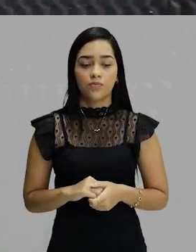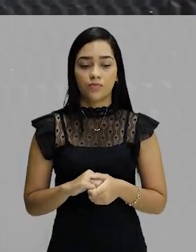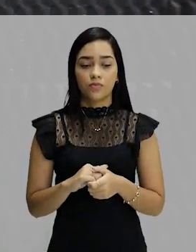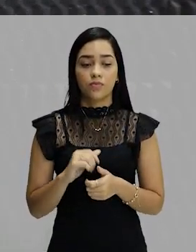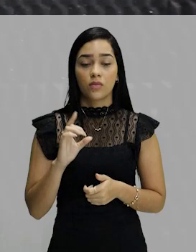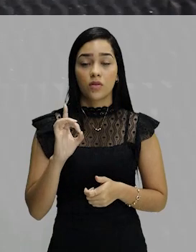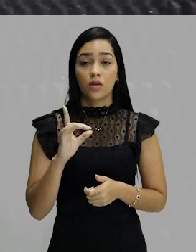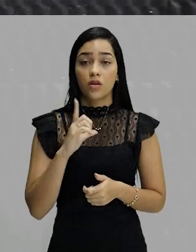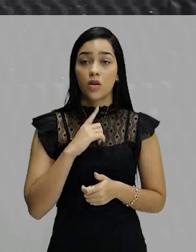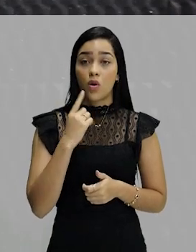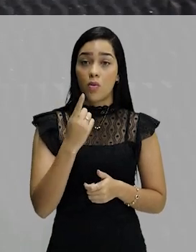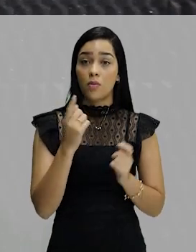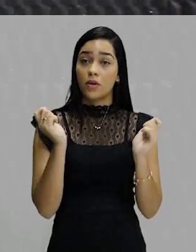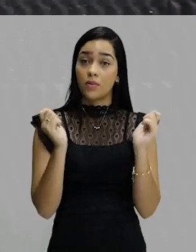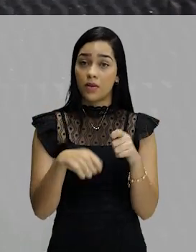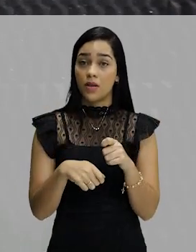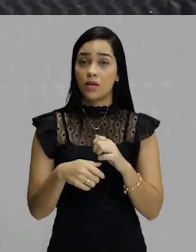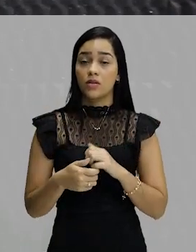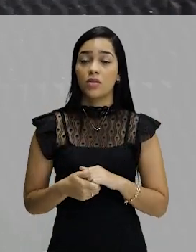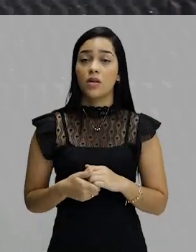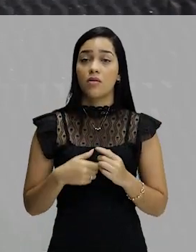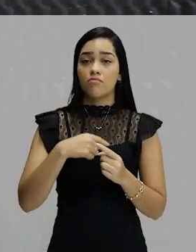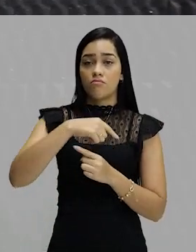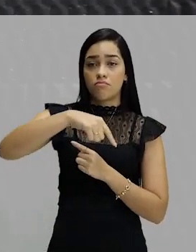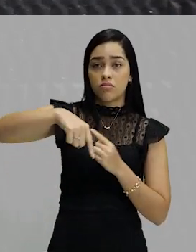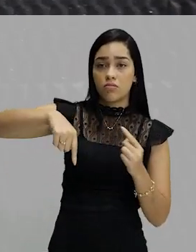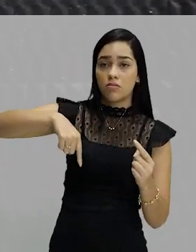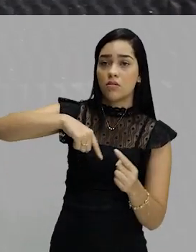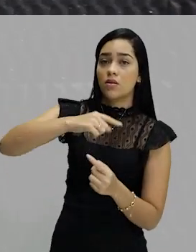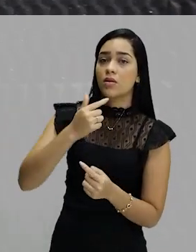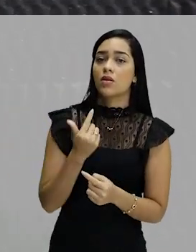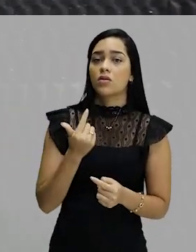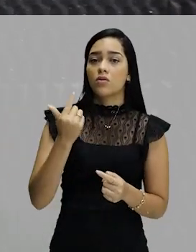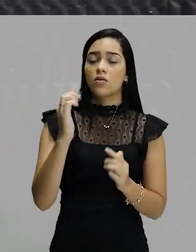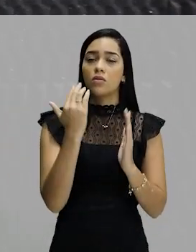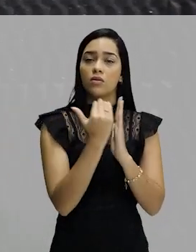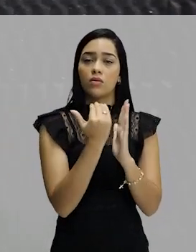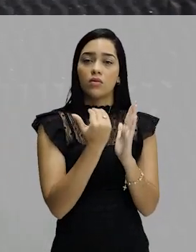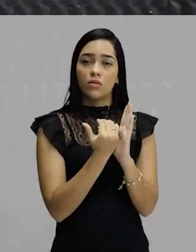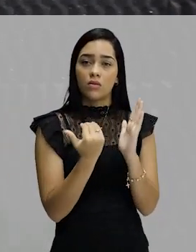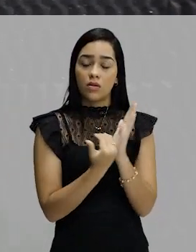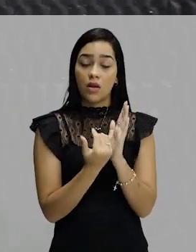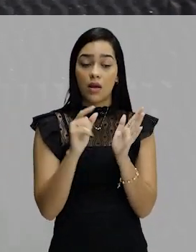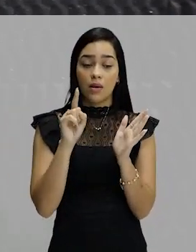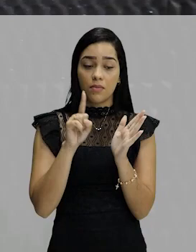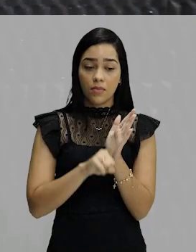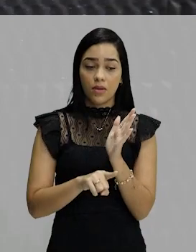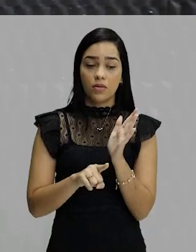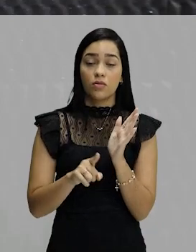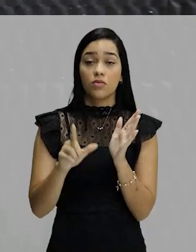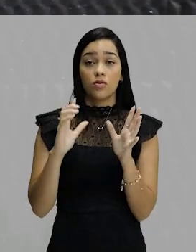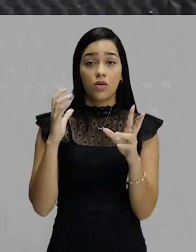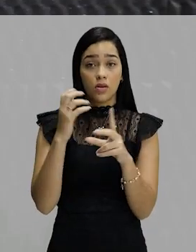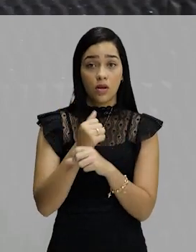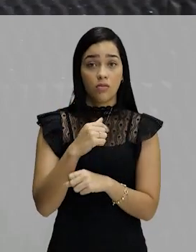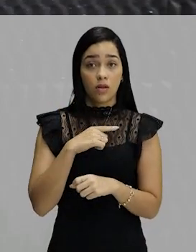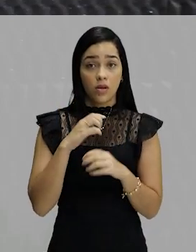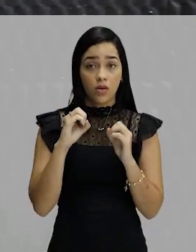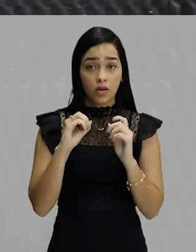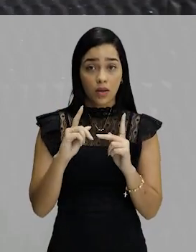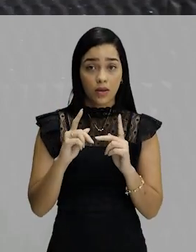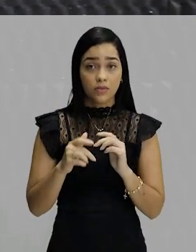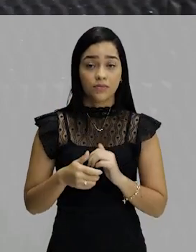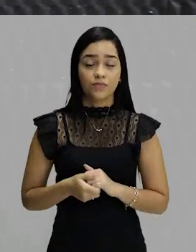aquela vaga só tem uma possibilidade. E a permutação vai ser feita nas outras com um elemento a menos do que o total que eu tinha. Ok,